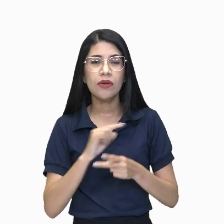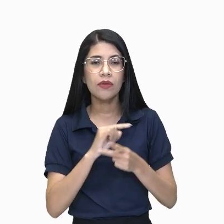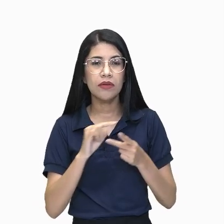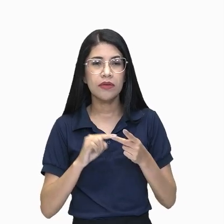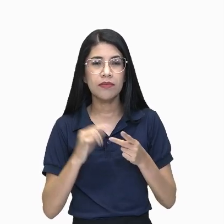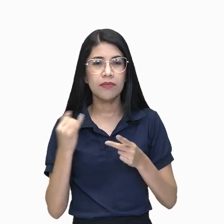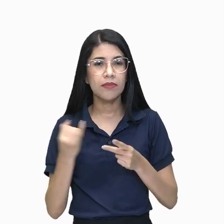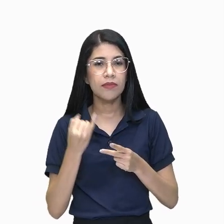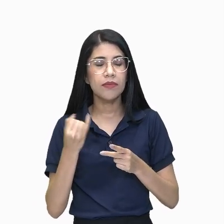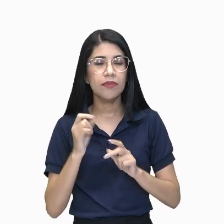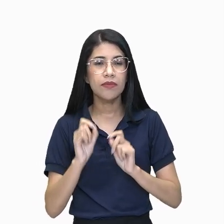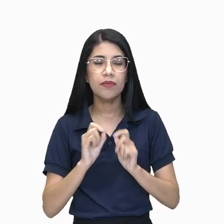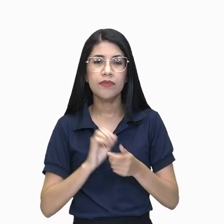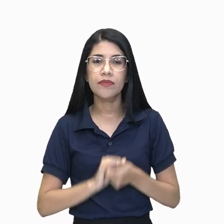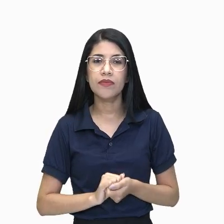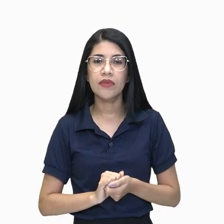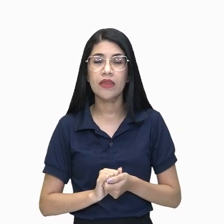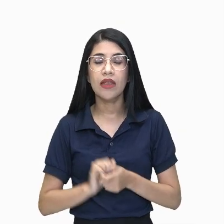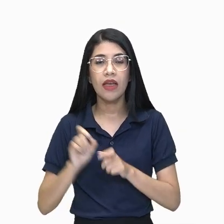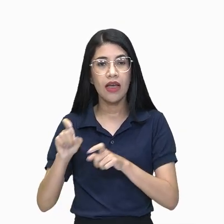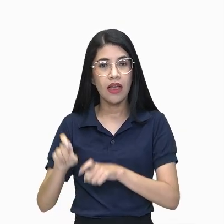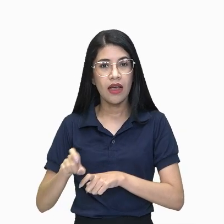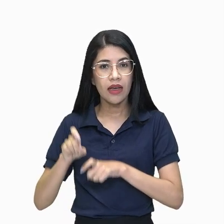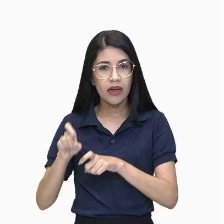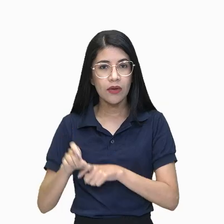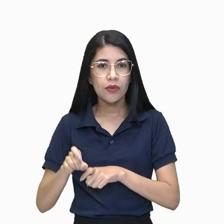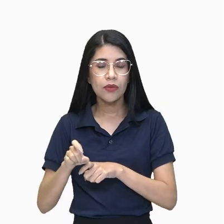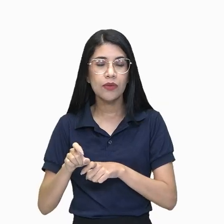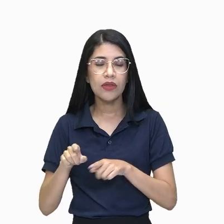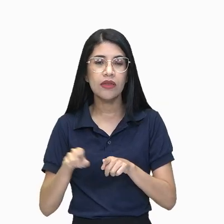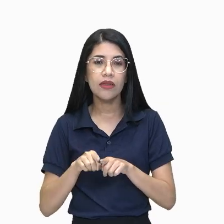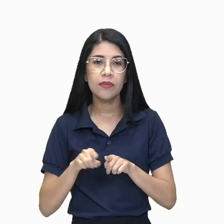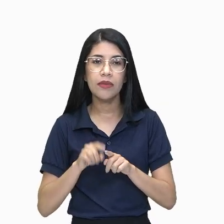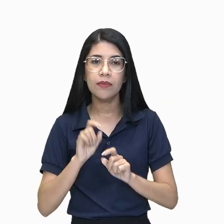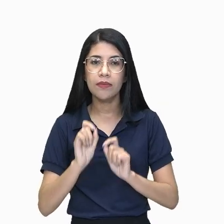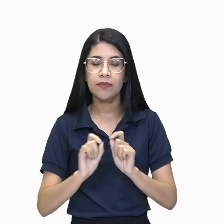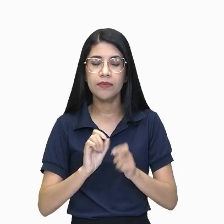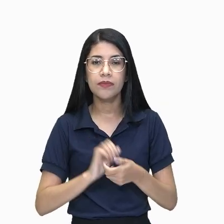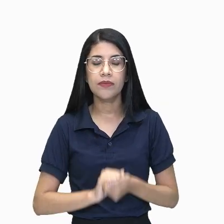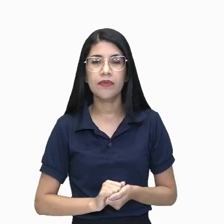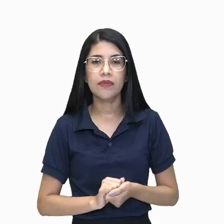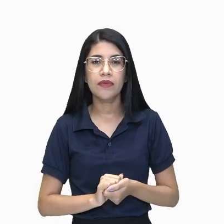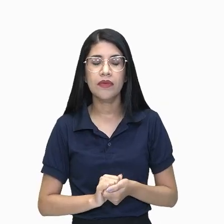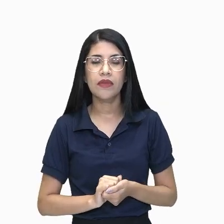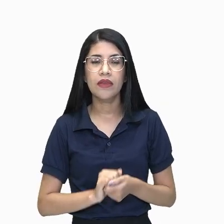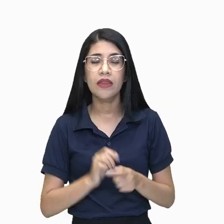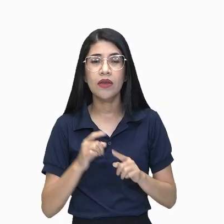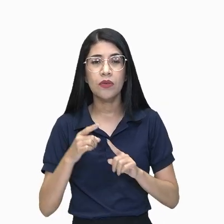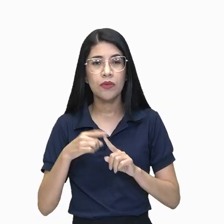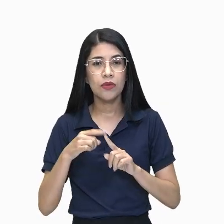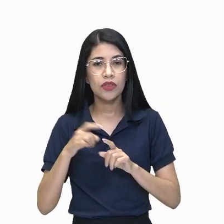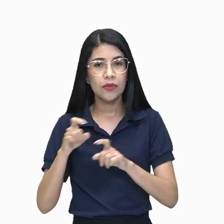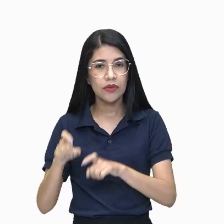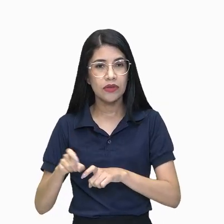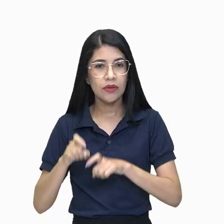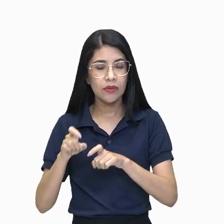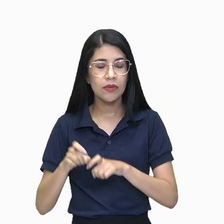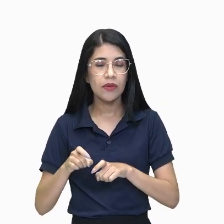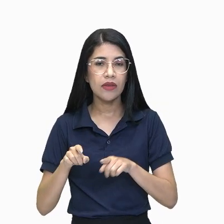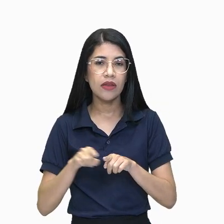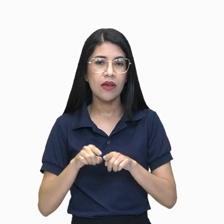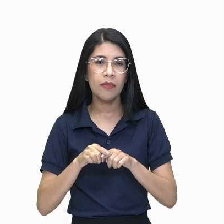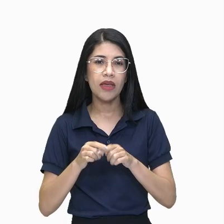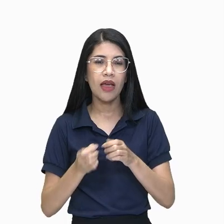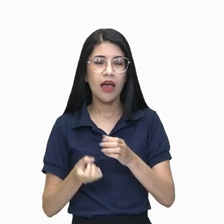pessoal, que é o vetor que trata da agricultura em larga escala. Olha o que diz aqui, ó. A agricultura em larga escala, o cultivo de